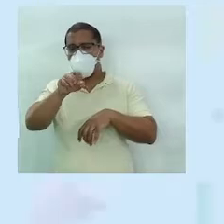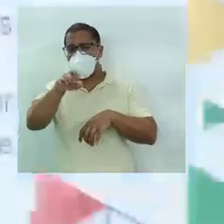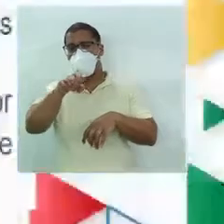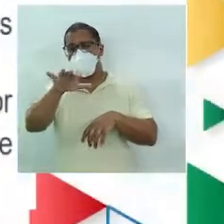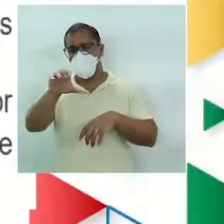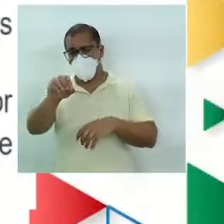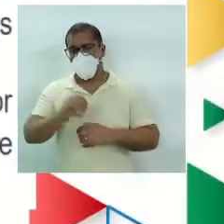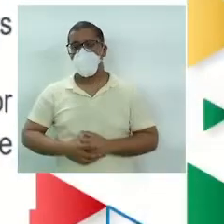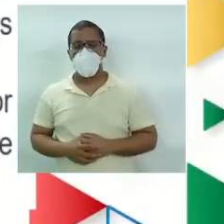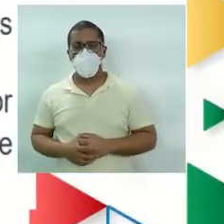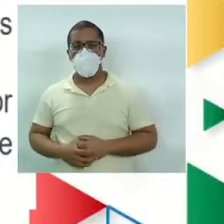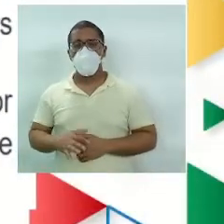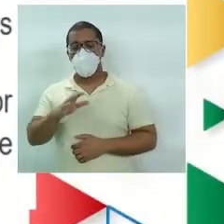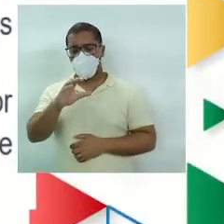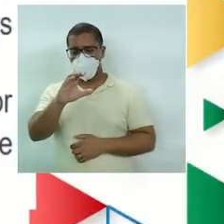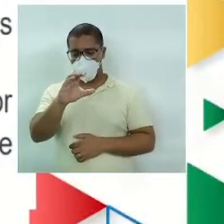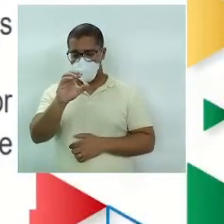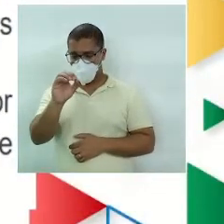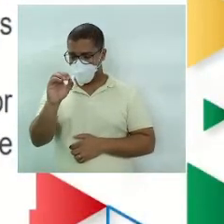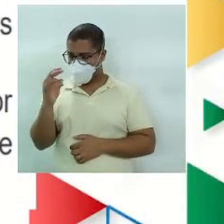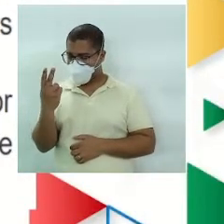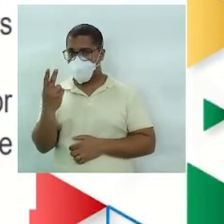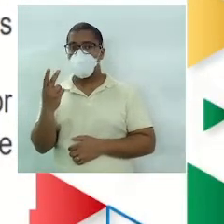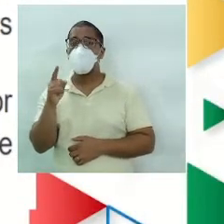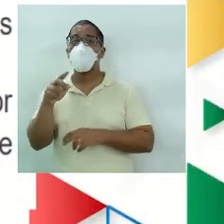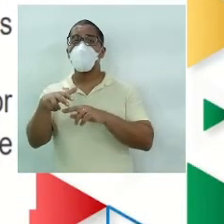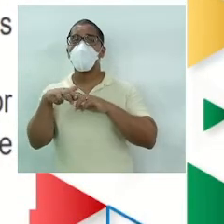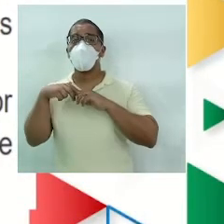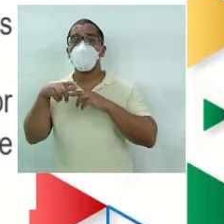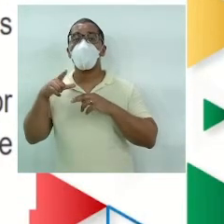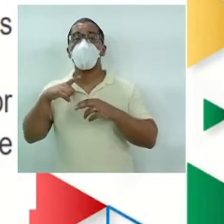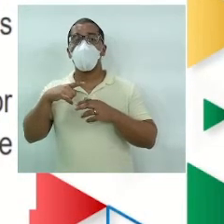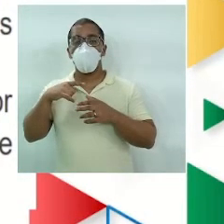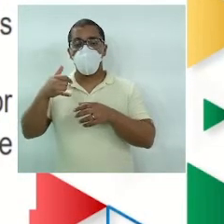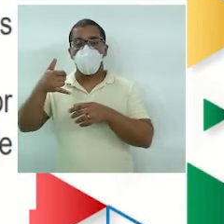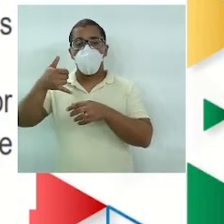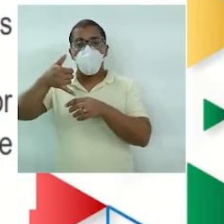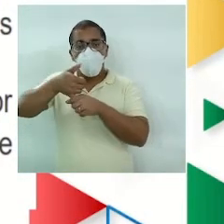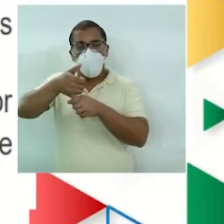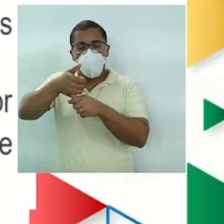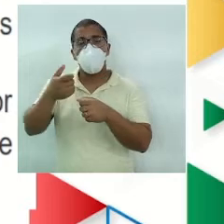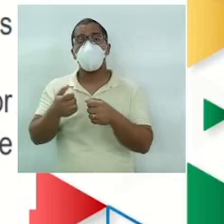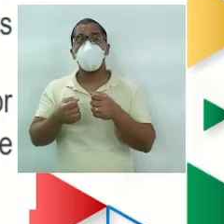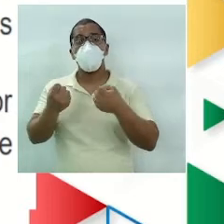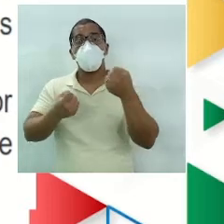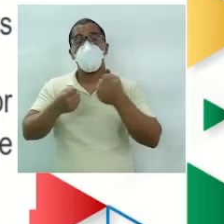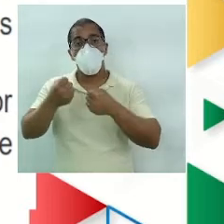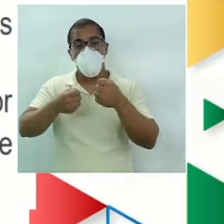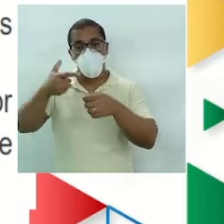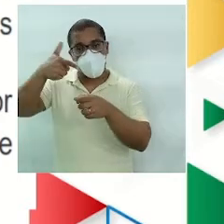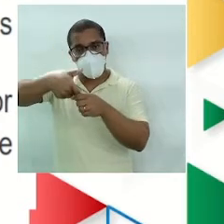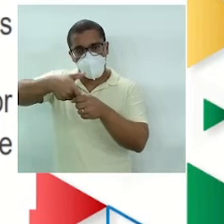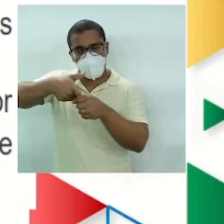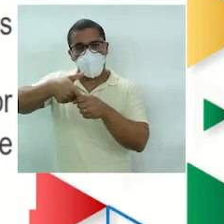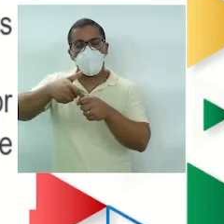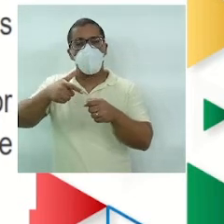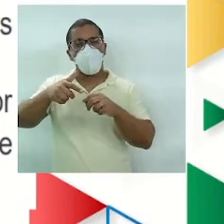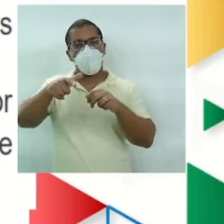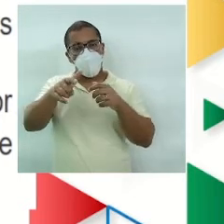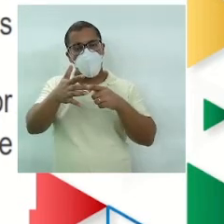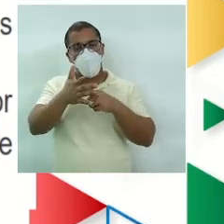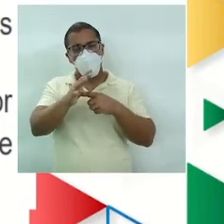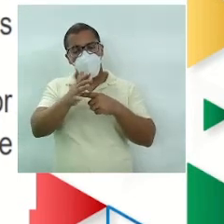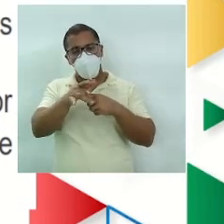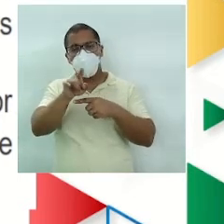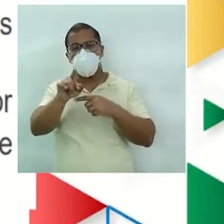de carbono, ou CO2, é expelido pela queima de combustíveis utilizados em veículos automotores à base de petróleo e gás,